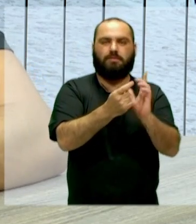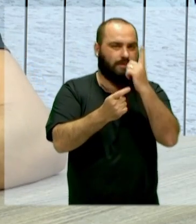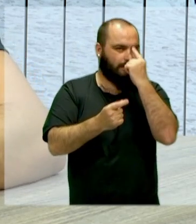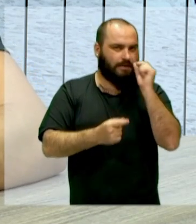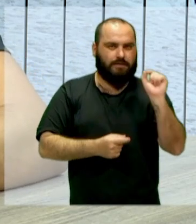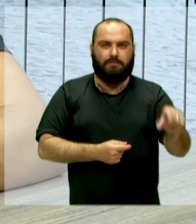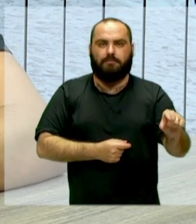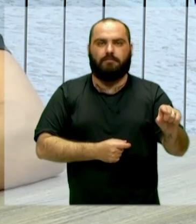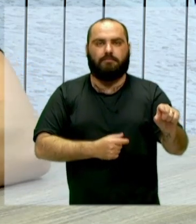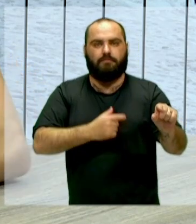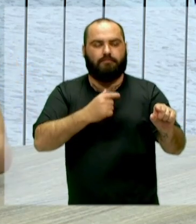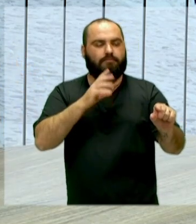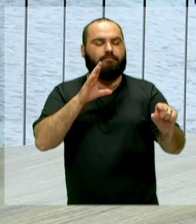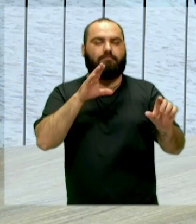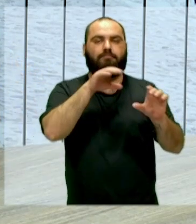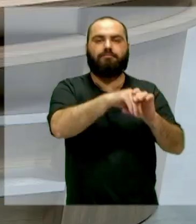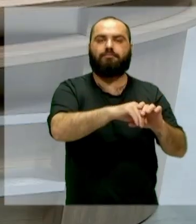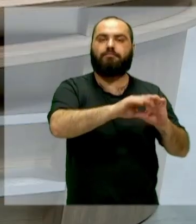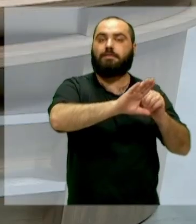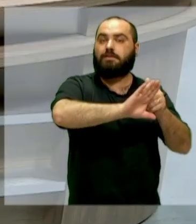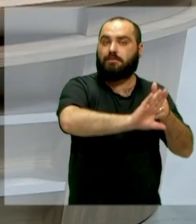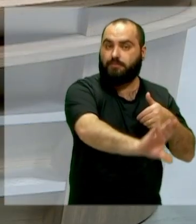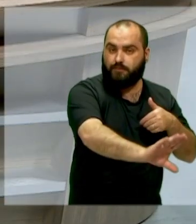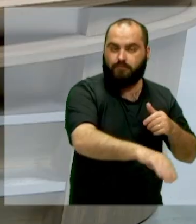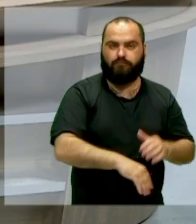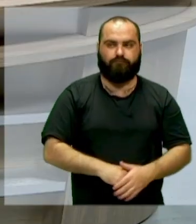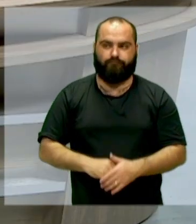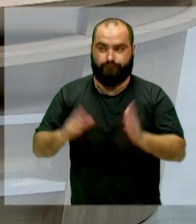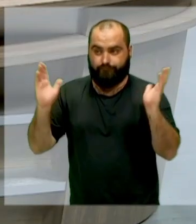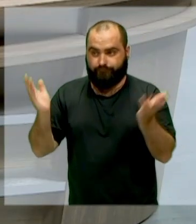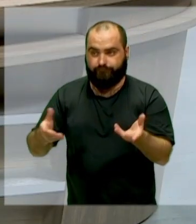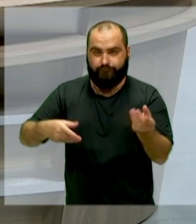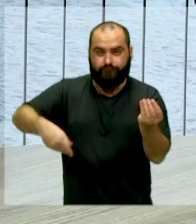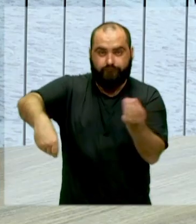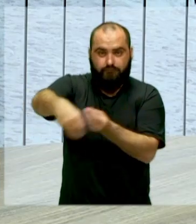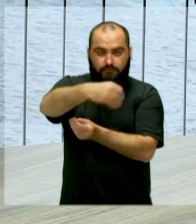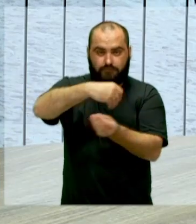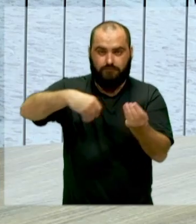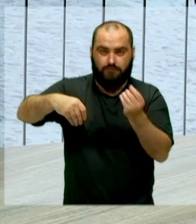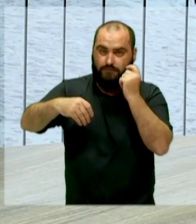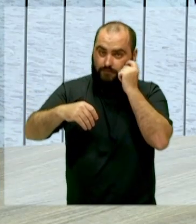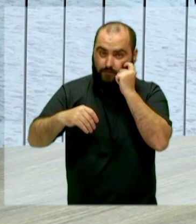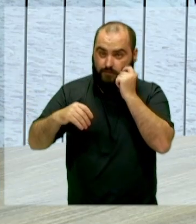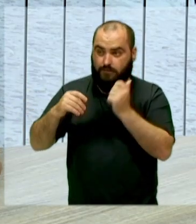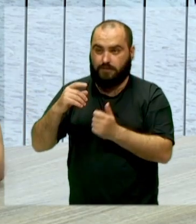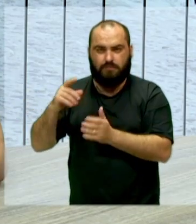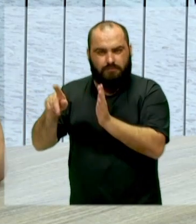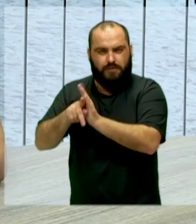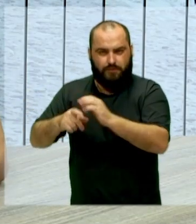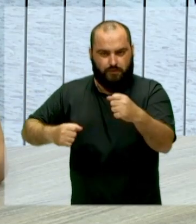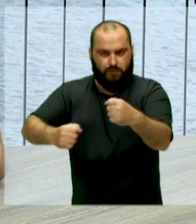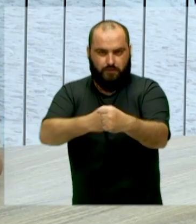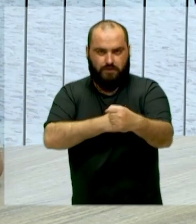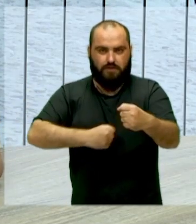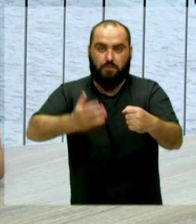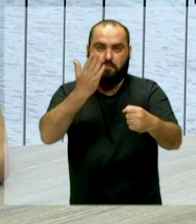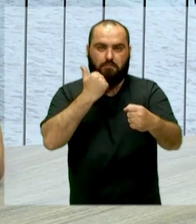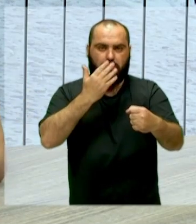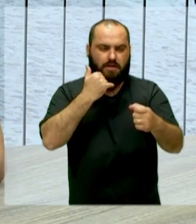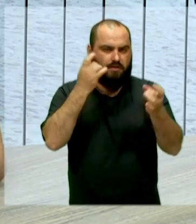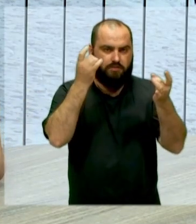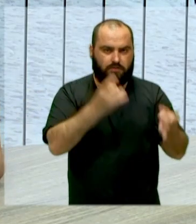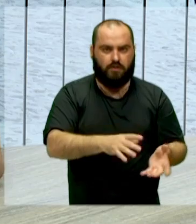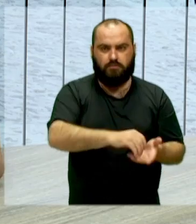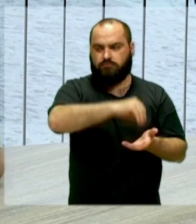são esquecidos nesse processo né hoje a gente mistura o lixo da os resíduos da cozinha que são restos de alimentos